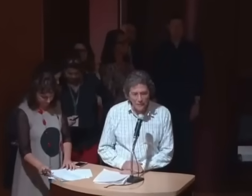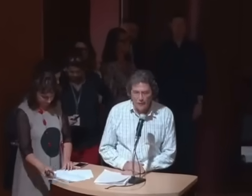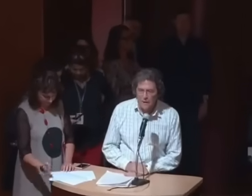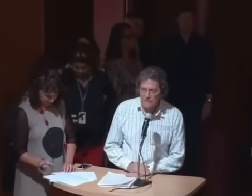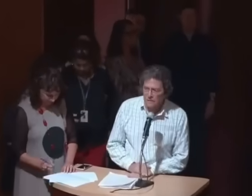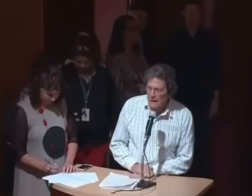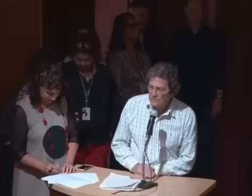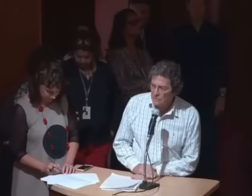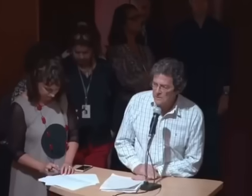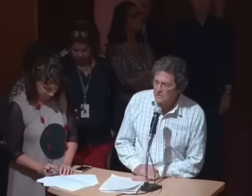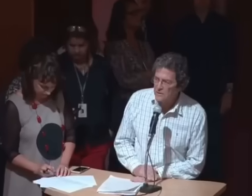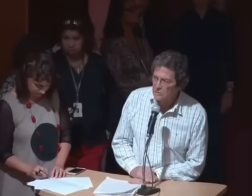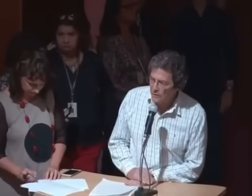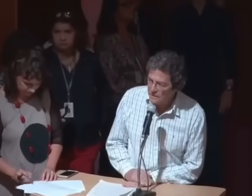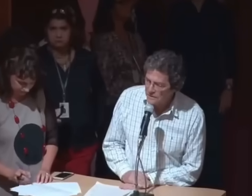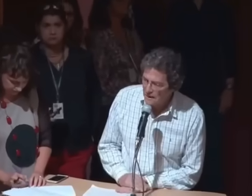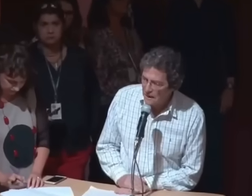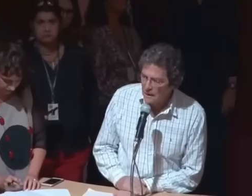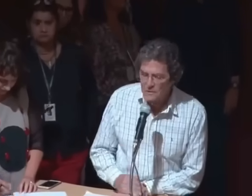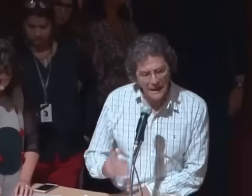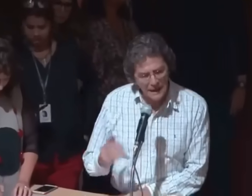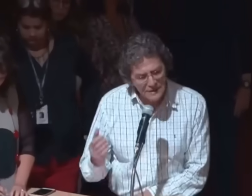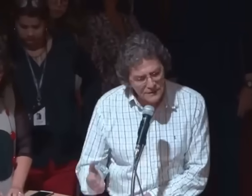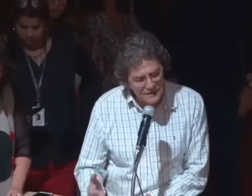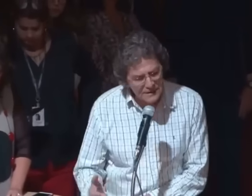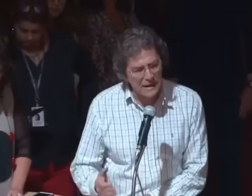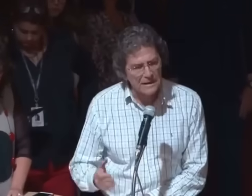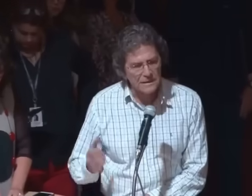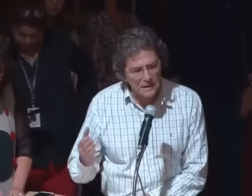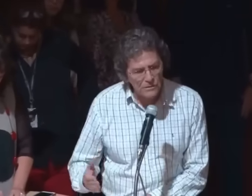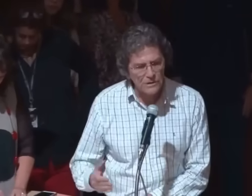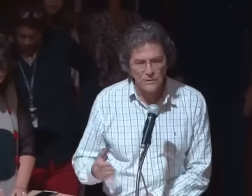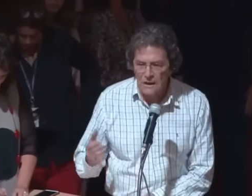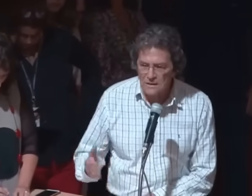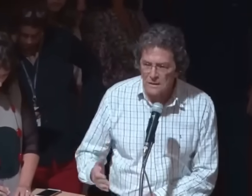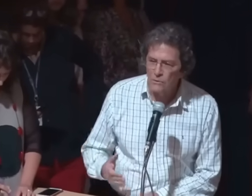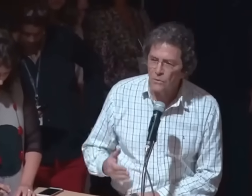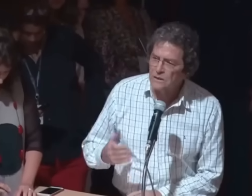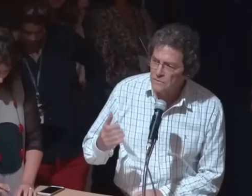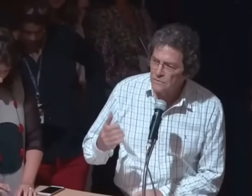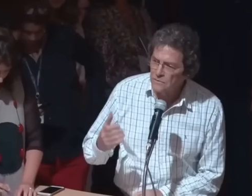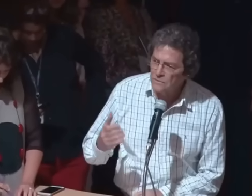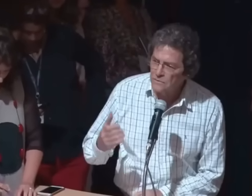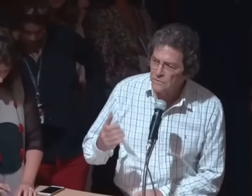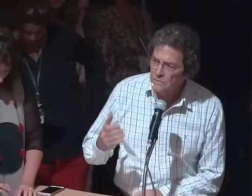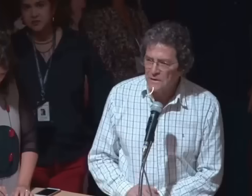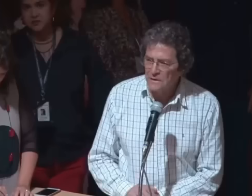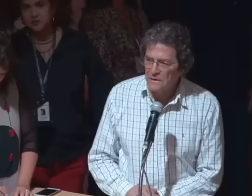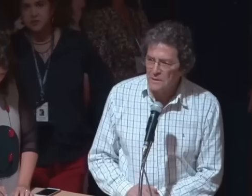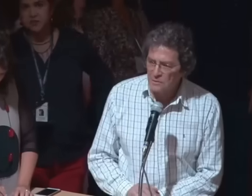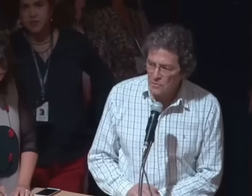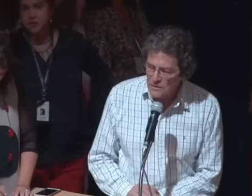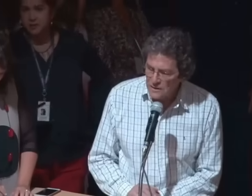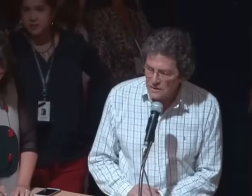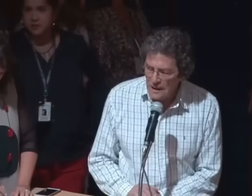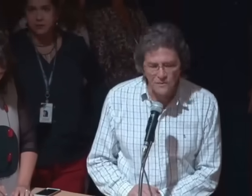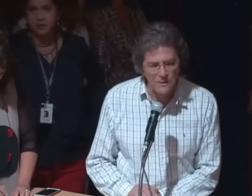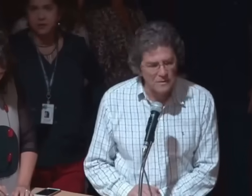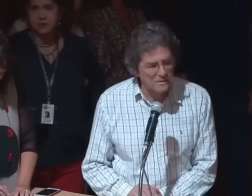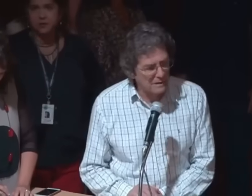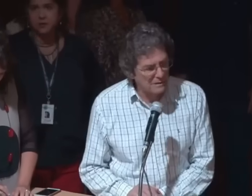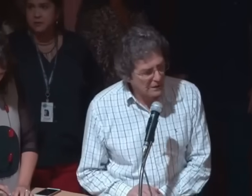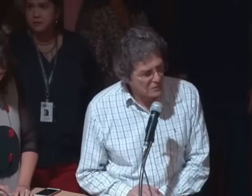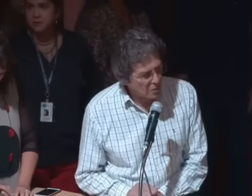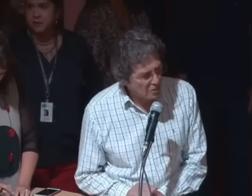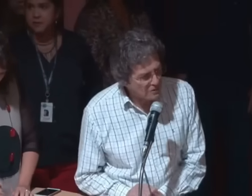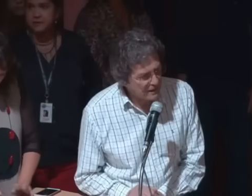para entregar para o candidato nossas questões relativas à ciência, à tecnologia, à educação, outras questões. Convidamos a todos os candidatos,